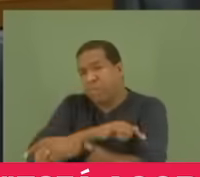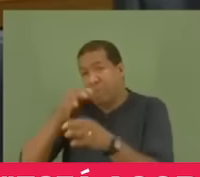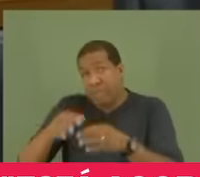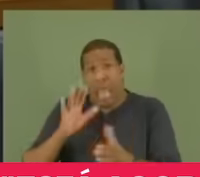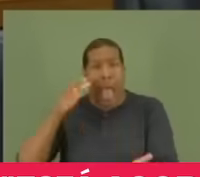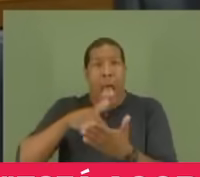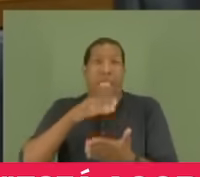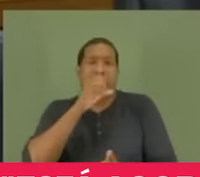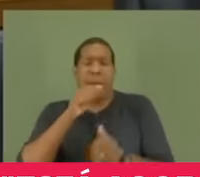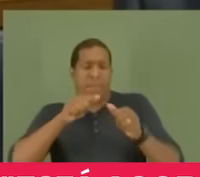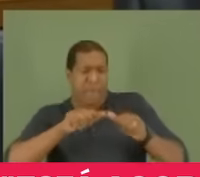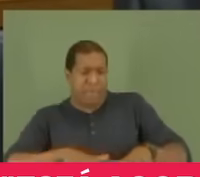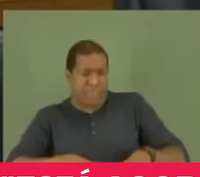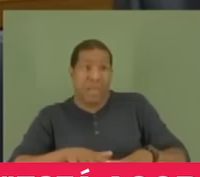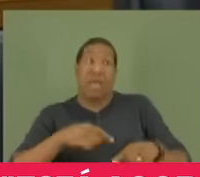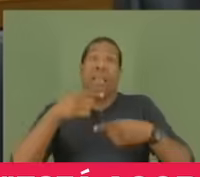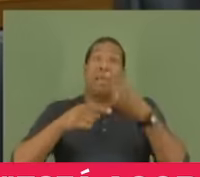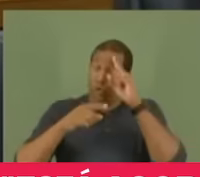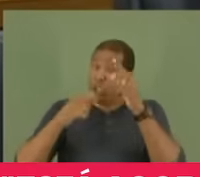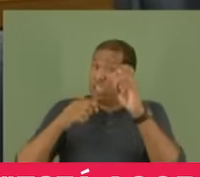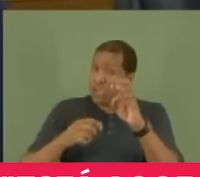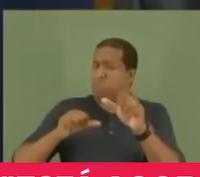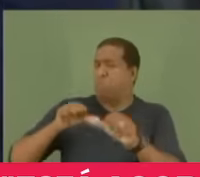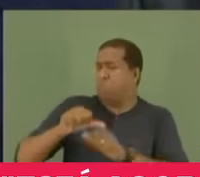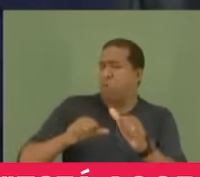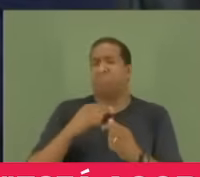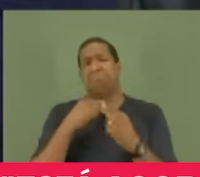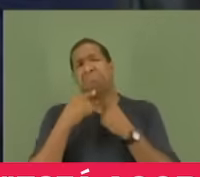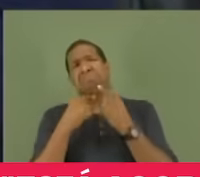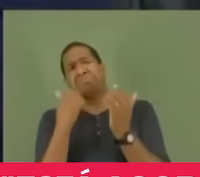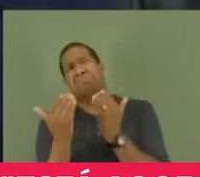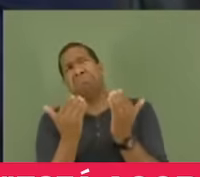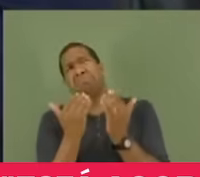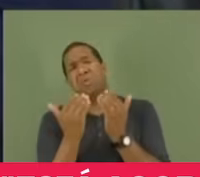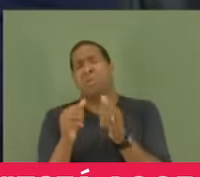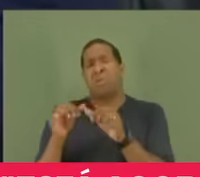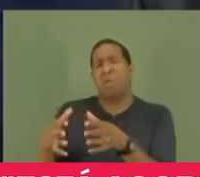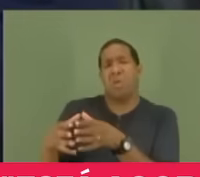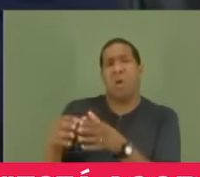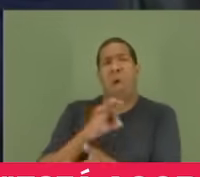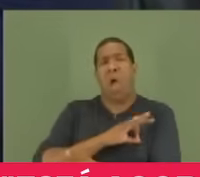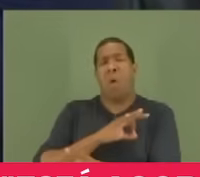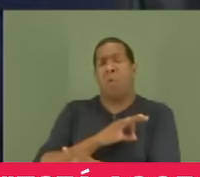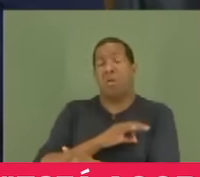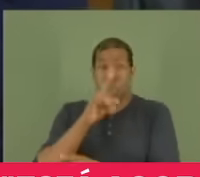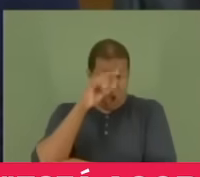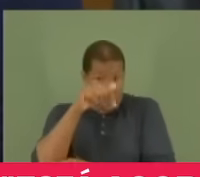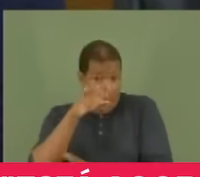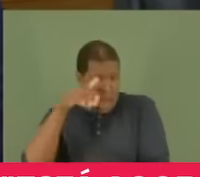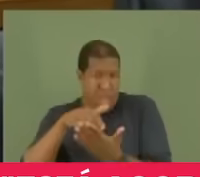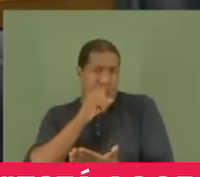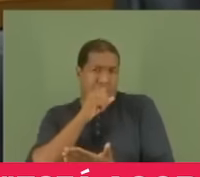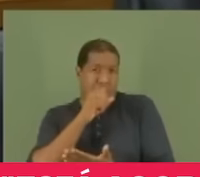o sábado estava mantido. Houve uma mudança no dia 5 e a dúvida recai sobre a polícia do DF. Oi? Dia 7, no sábado. Até o dia